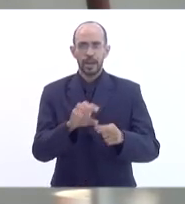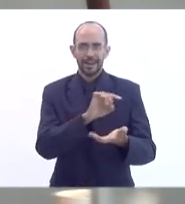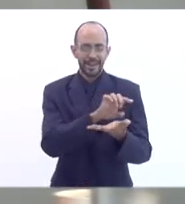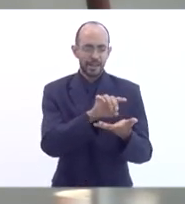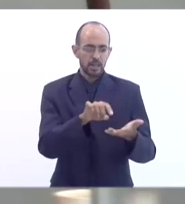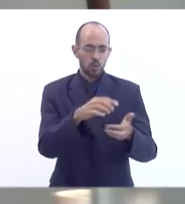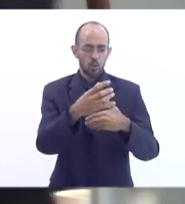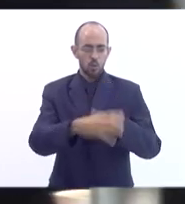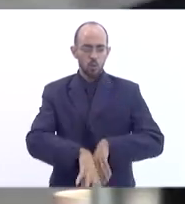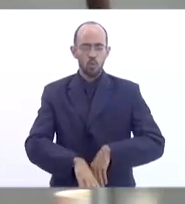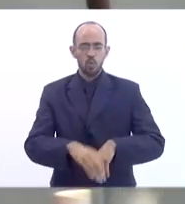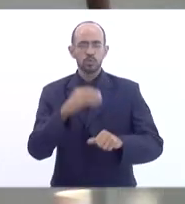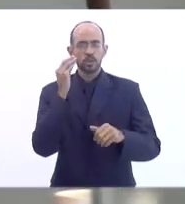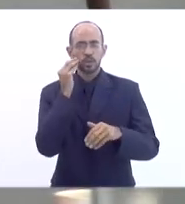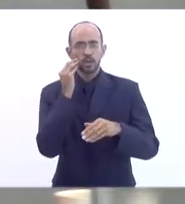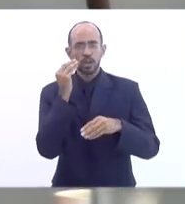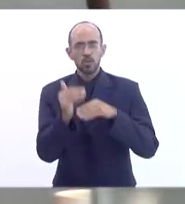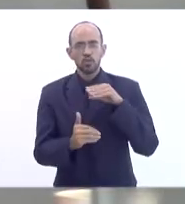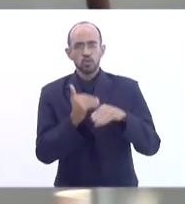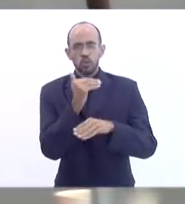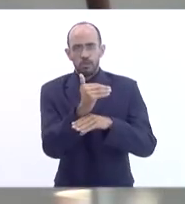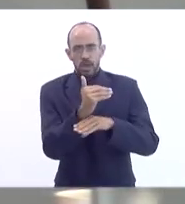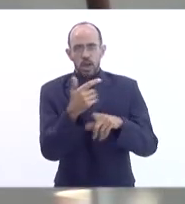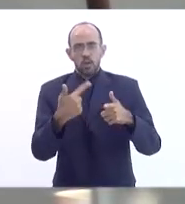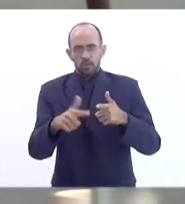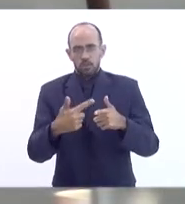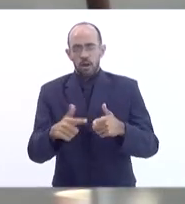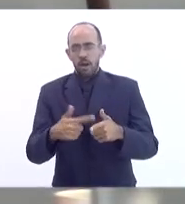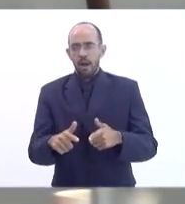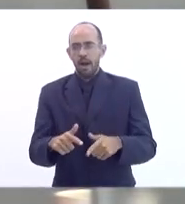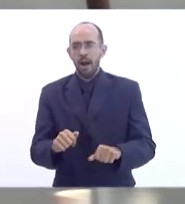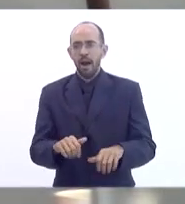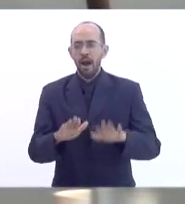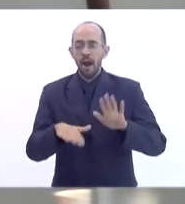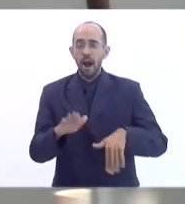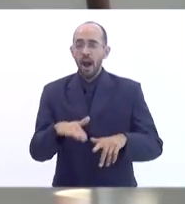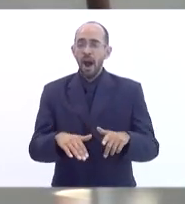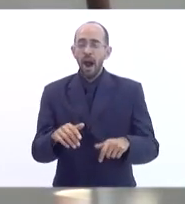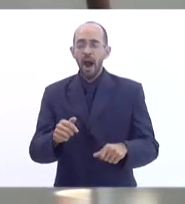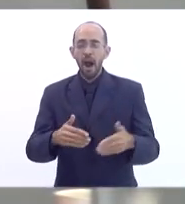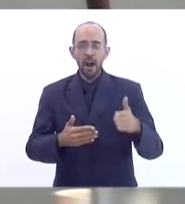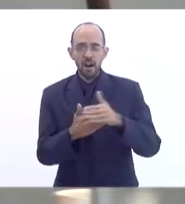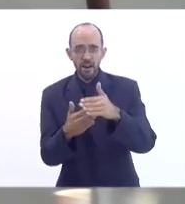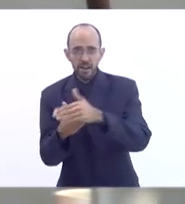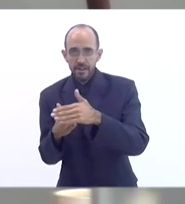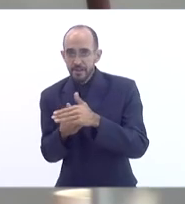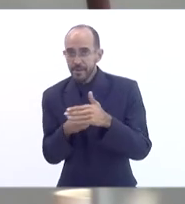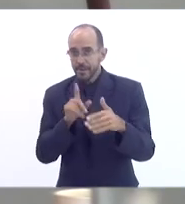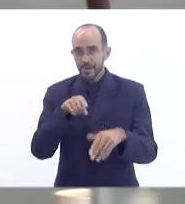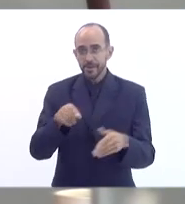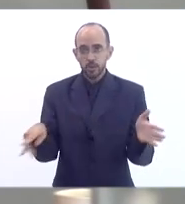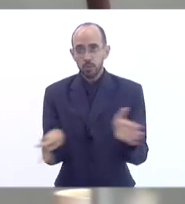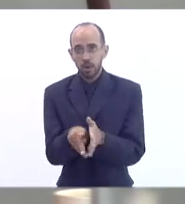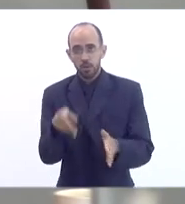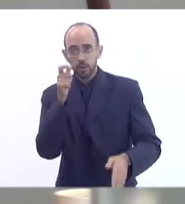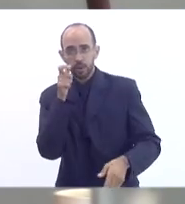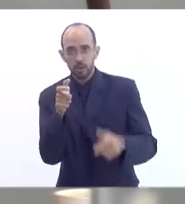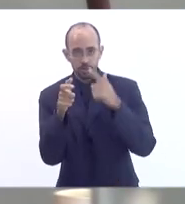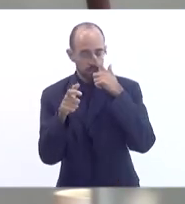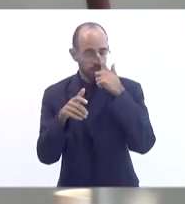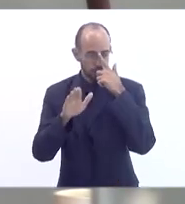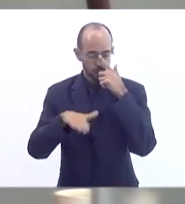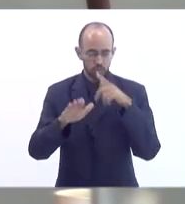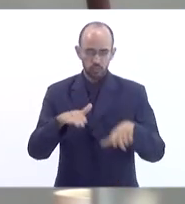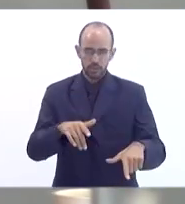estava acontecendo e tentando superar os obstáculos muitas vezes o problema era próprio interesse às vezes se fez o concurso a